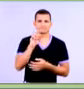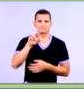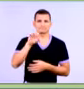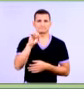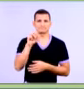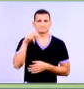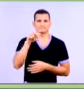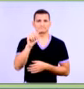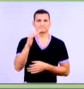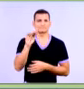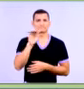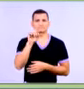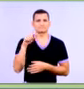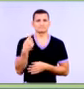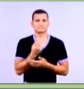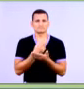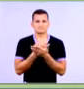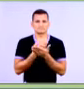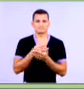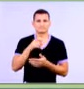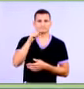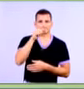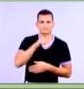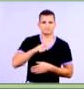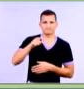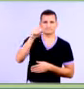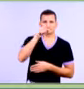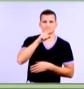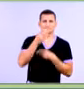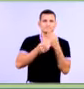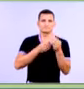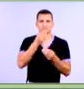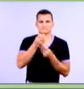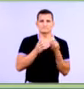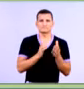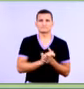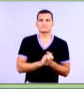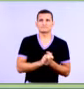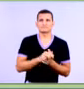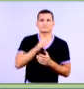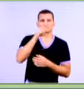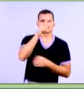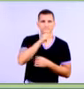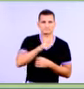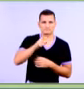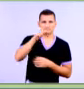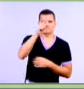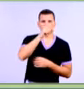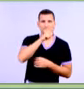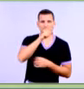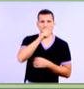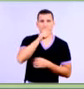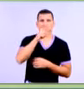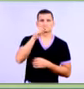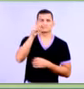bolha, né? Como que funciona a bolha? Ele vai pegando os elementos de forma consecutiva, olha, o